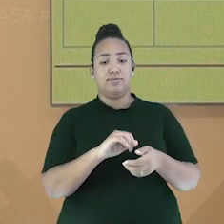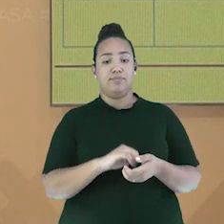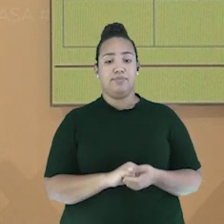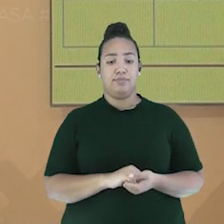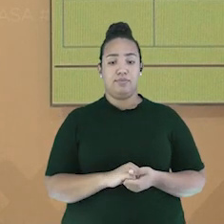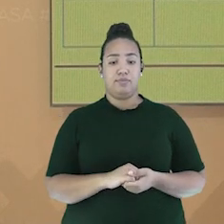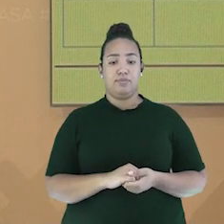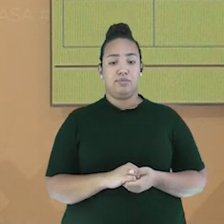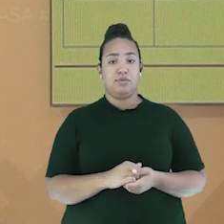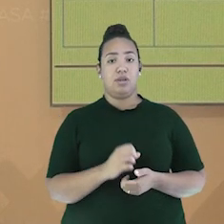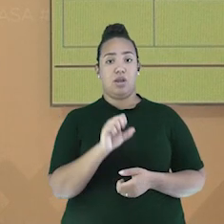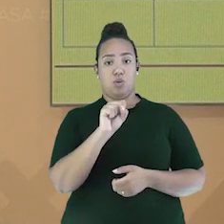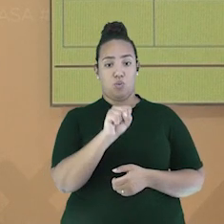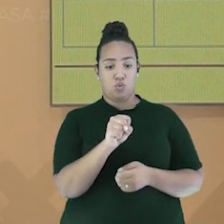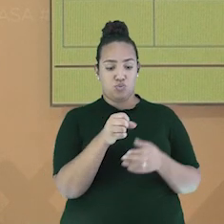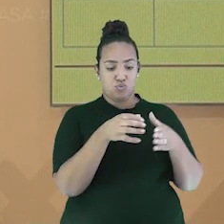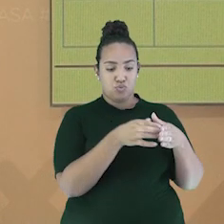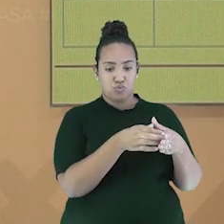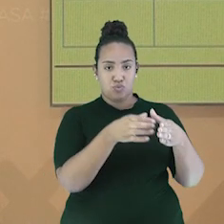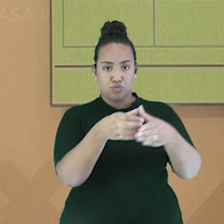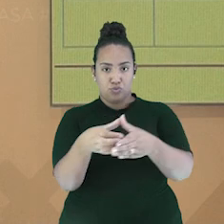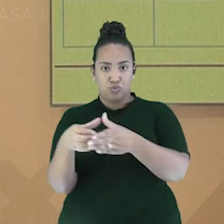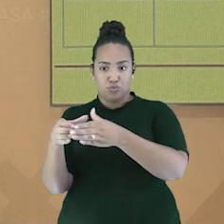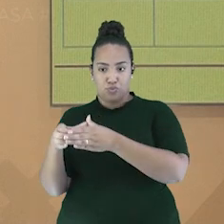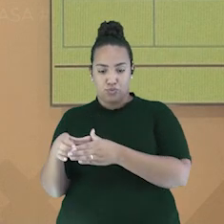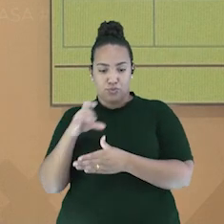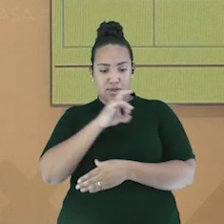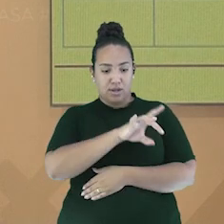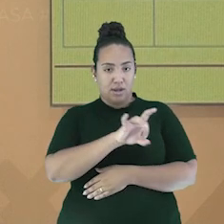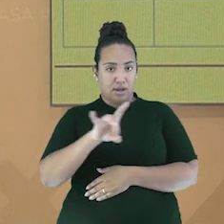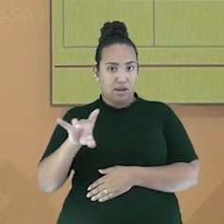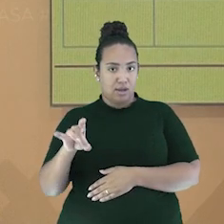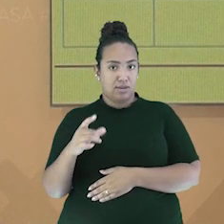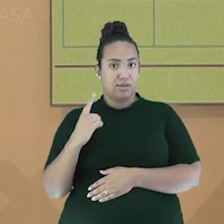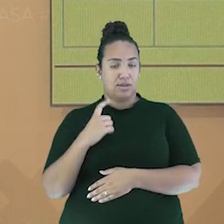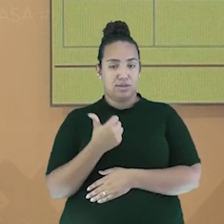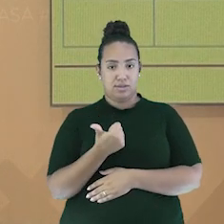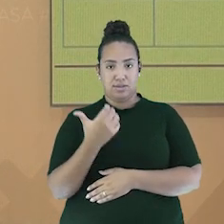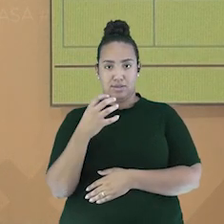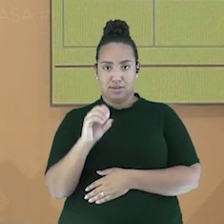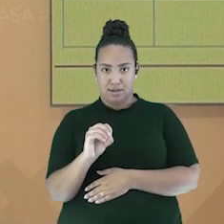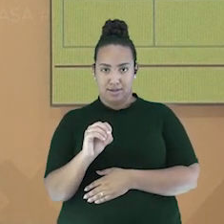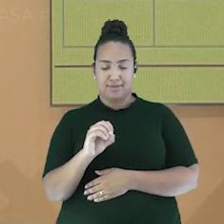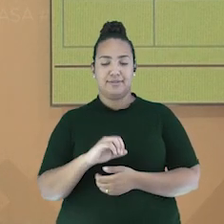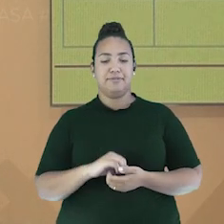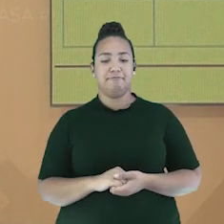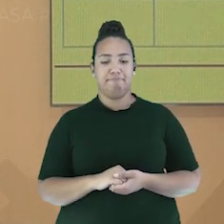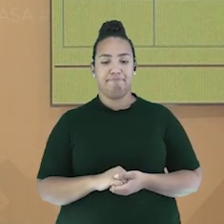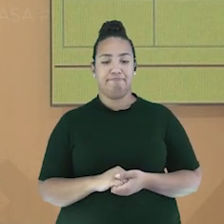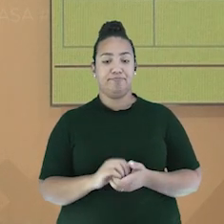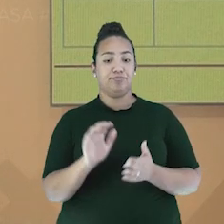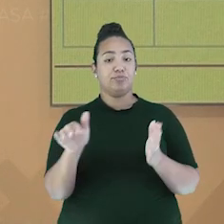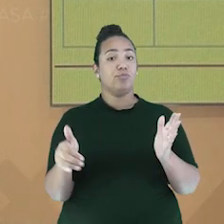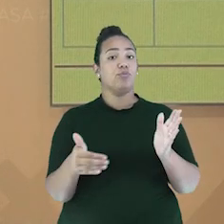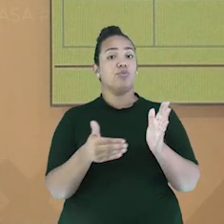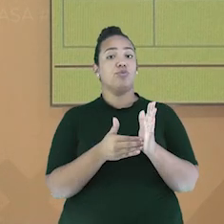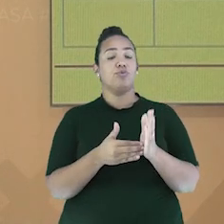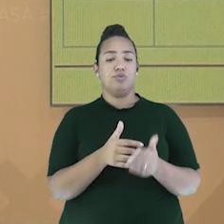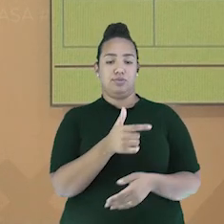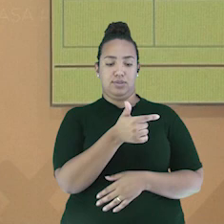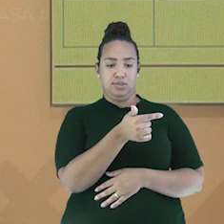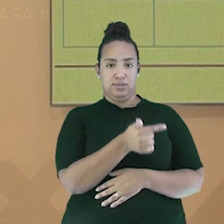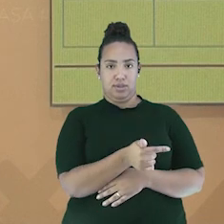oito grupos de 10 ou seja 80 unidades e por último temos o algarismo 7